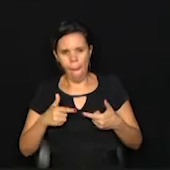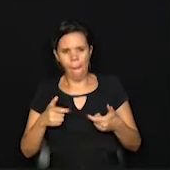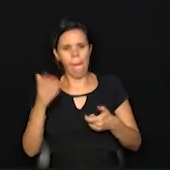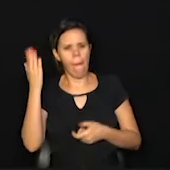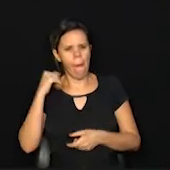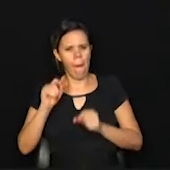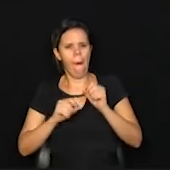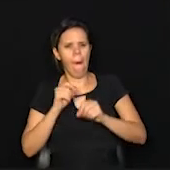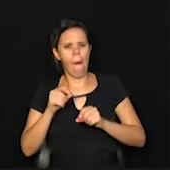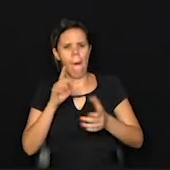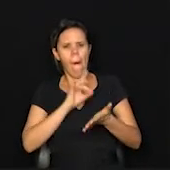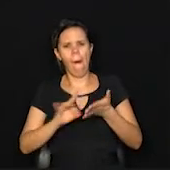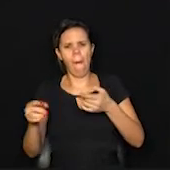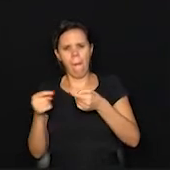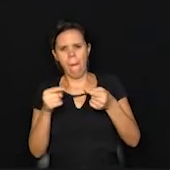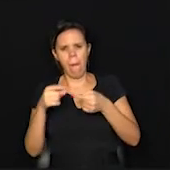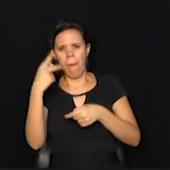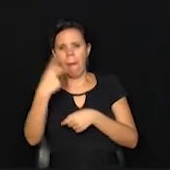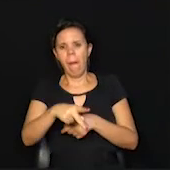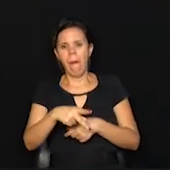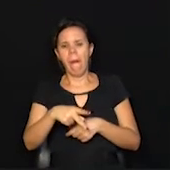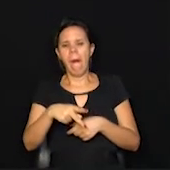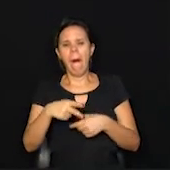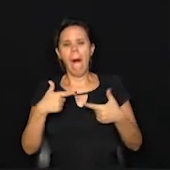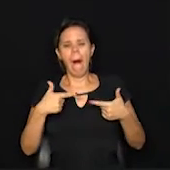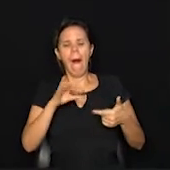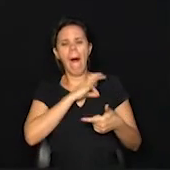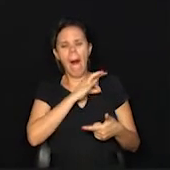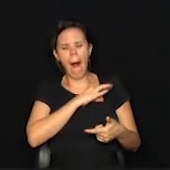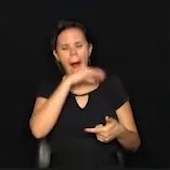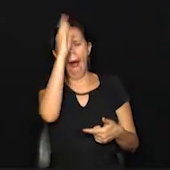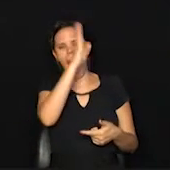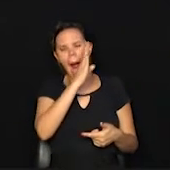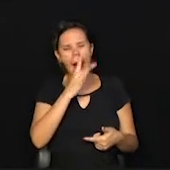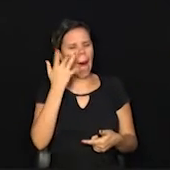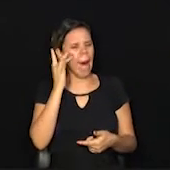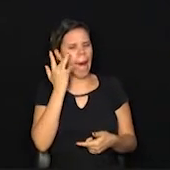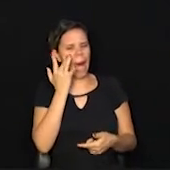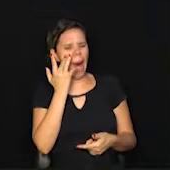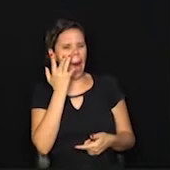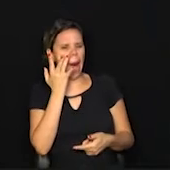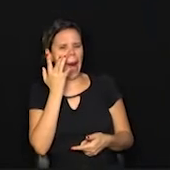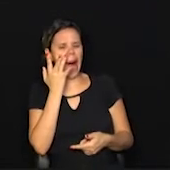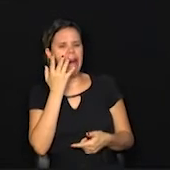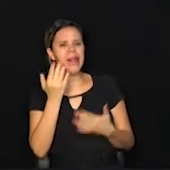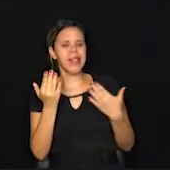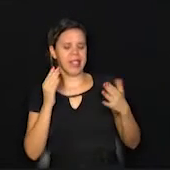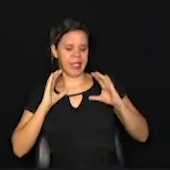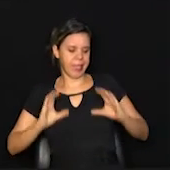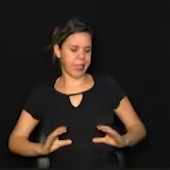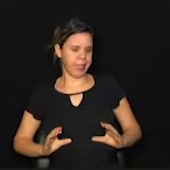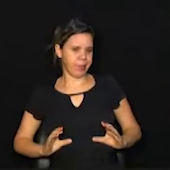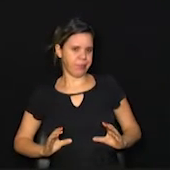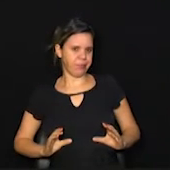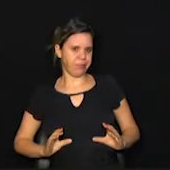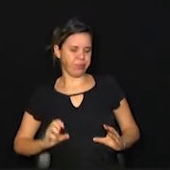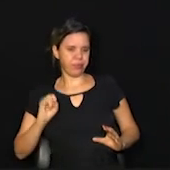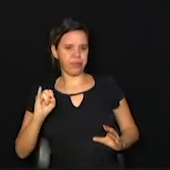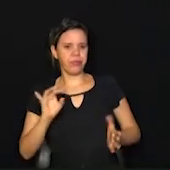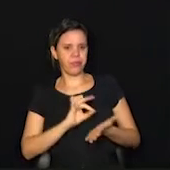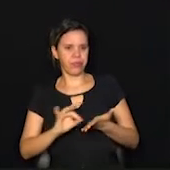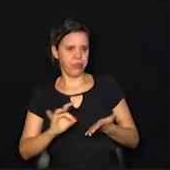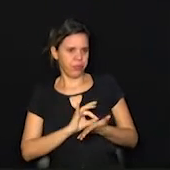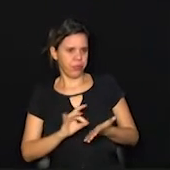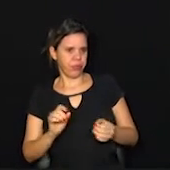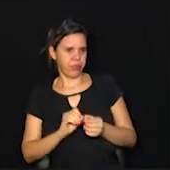guerra é saber quem é o teu inimigo e as Forças Armadas Brasileiras acham se comportam como se o inimigo